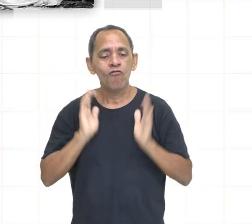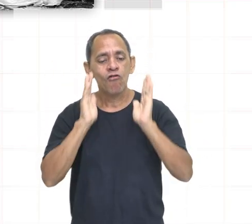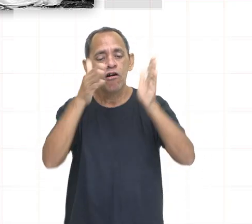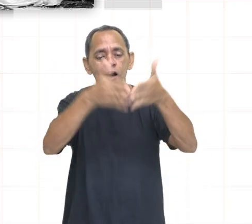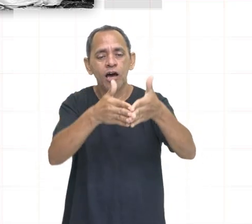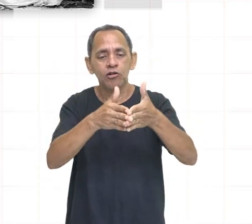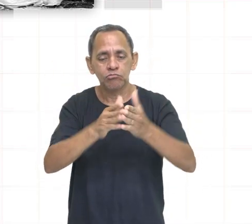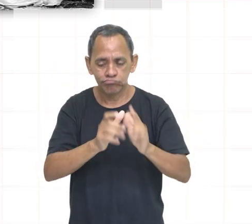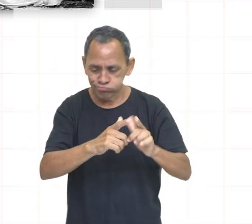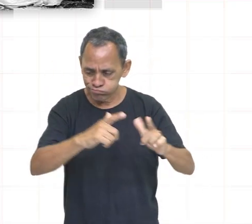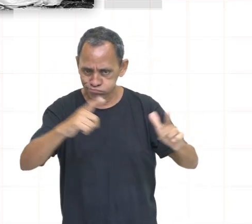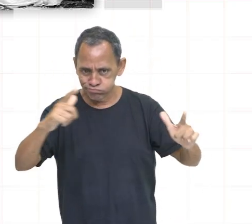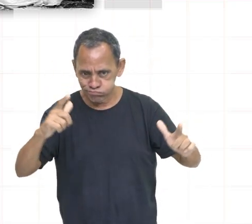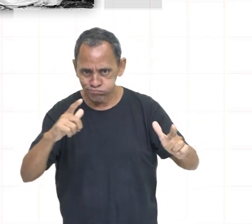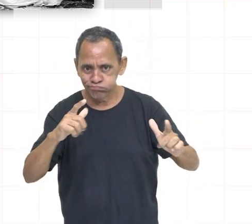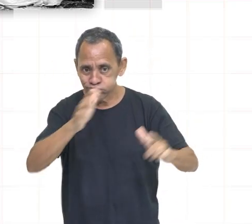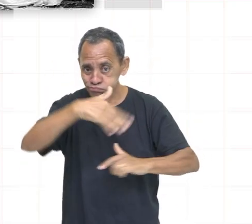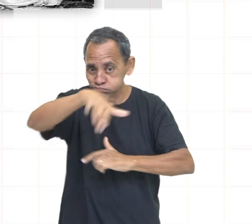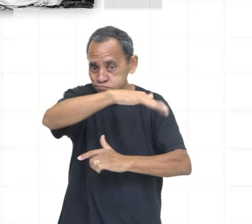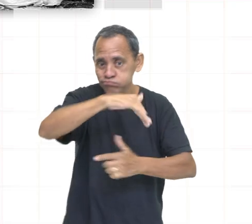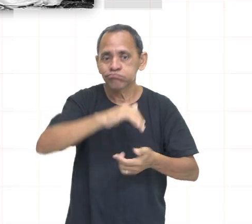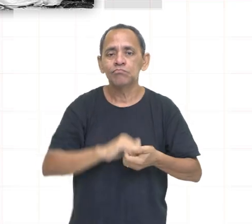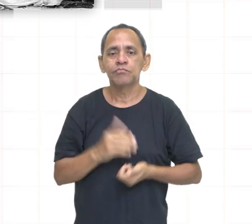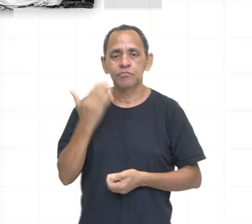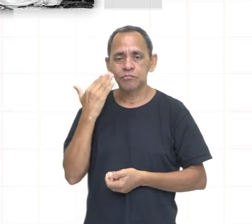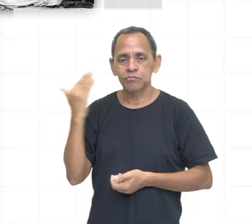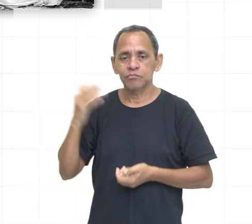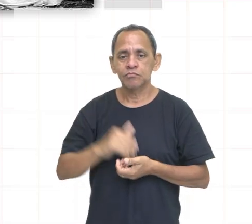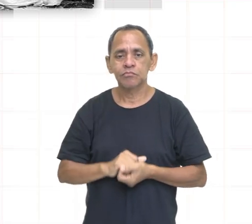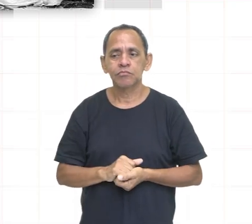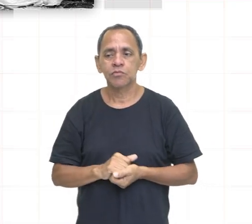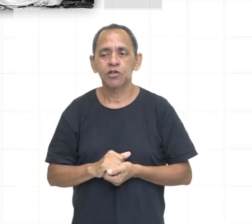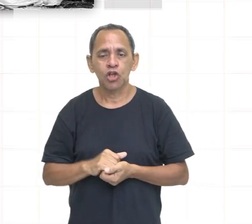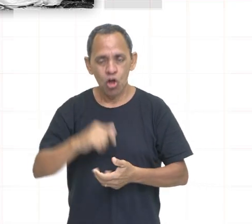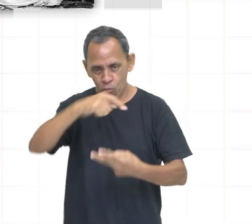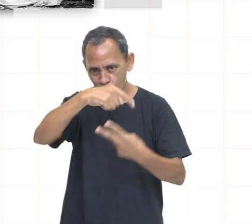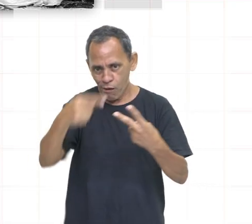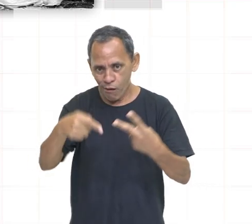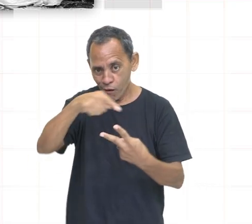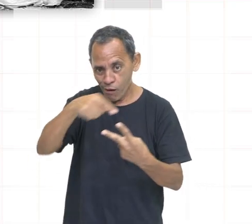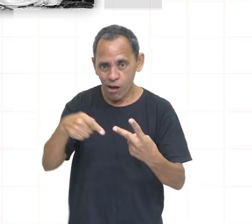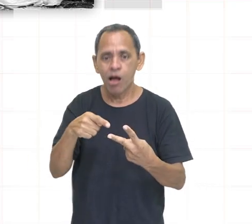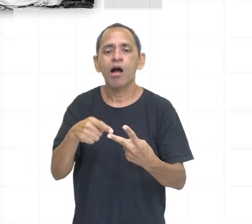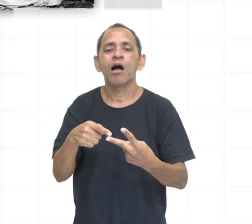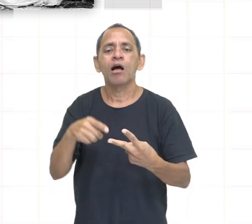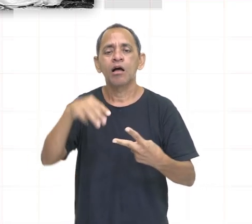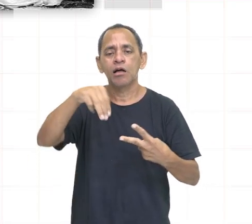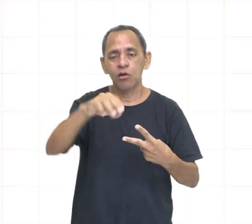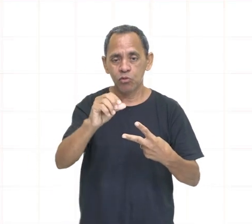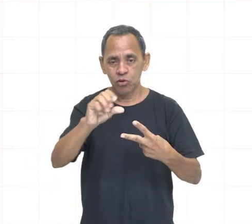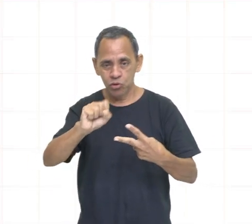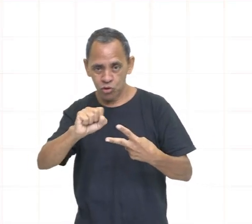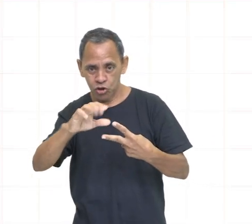grandes centros como Moscou e São Petersburgo. Vamos adiante, galera.